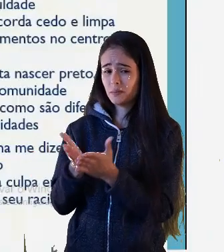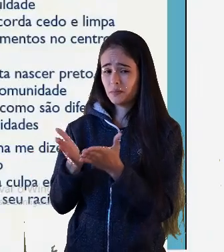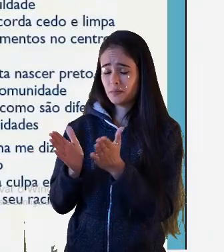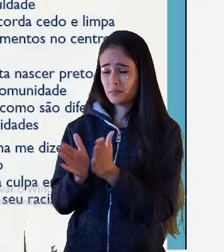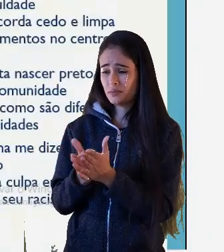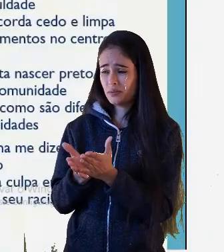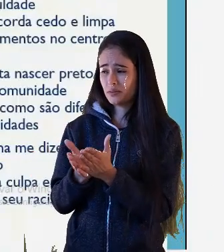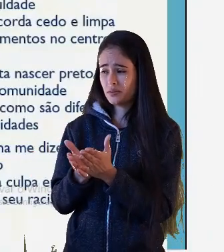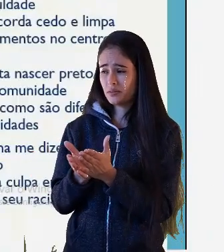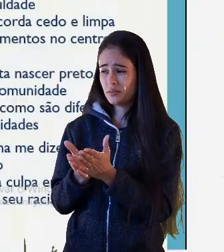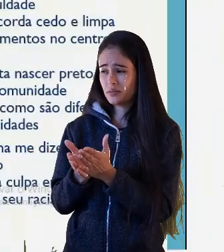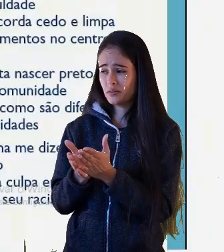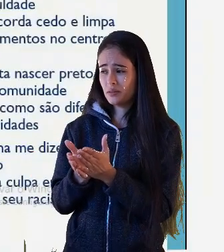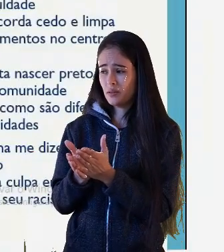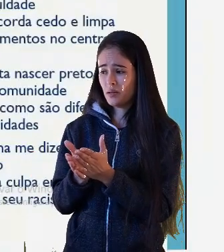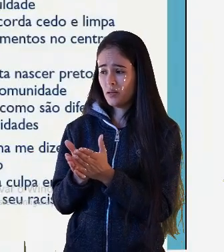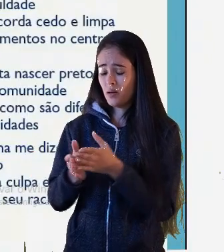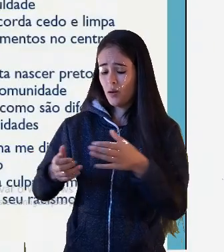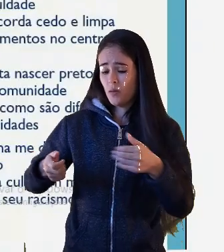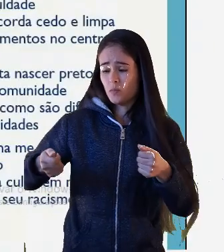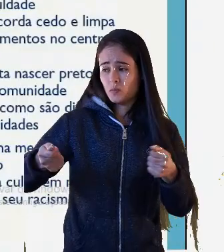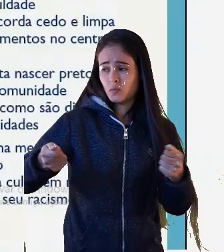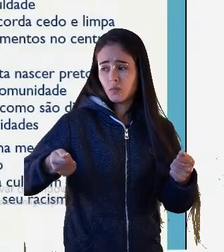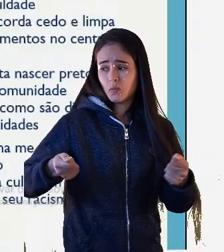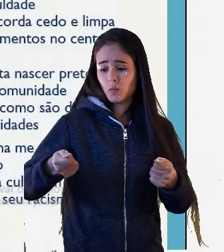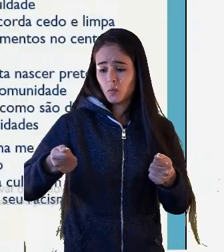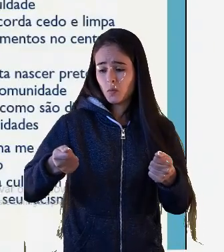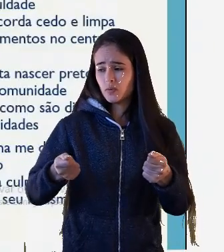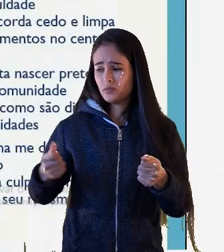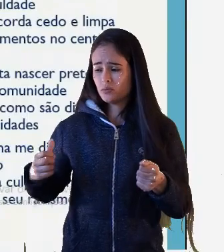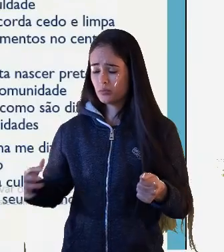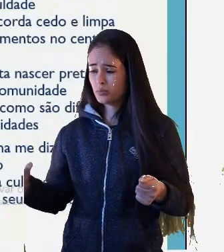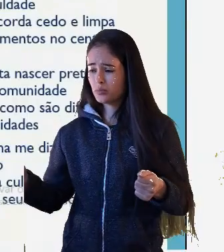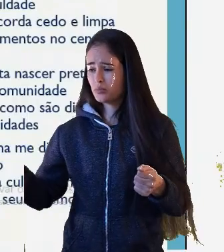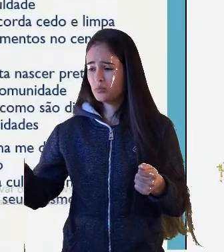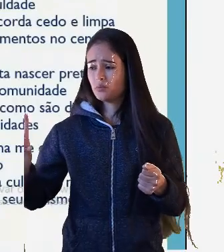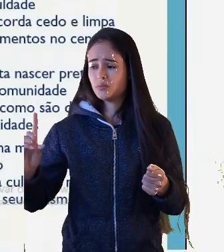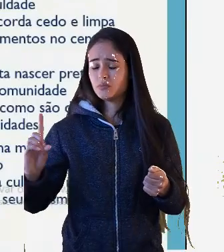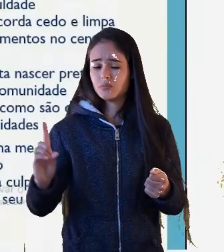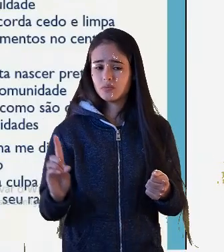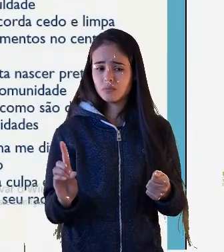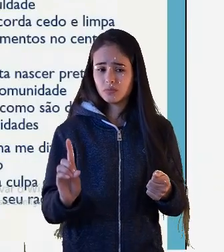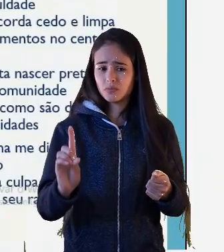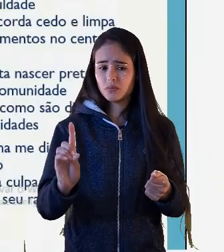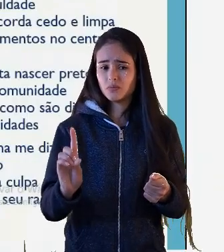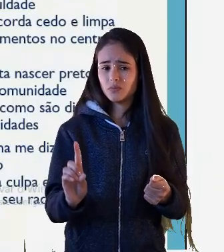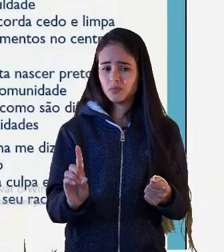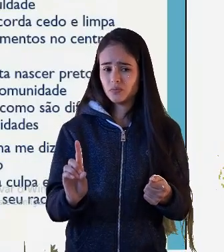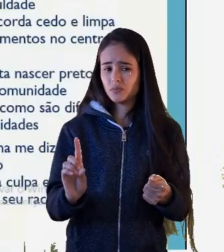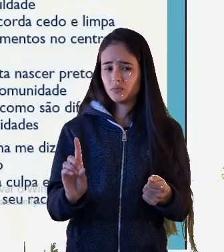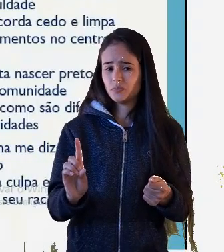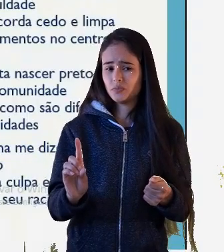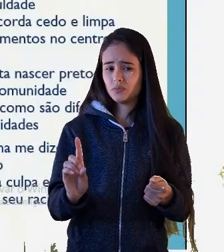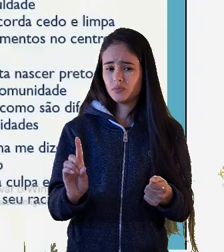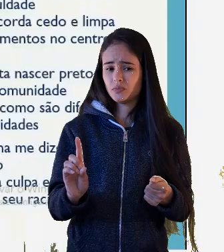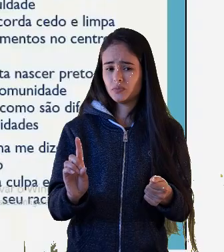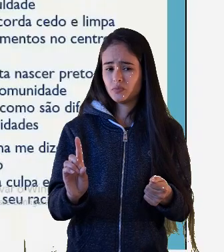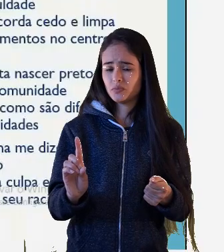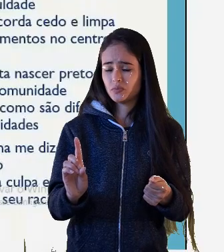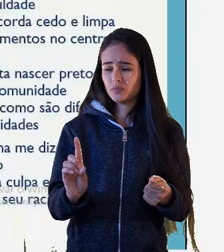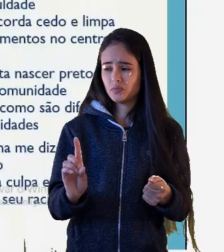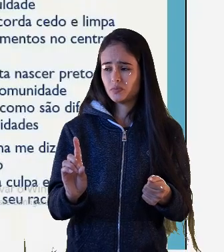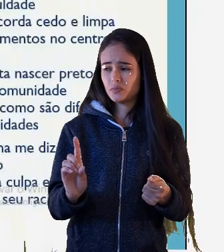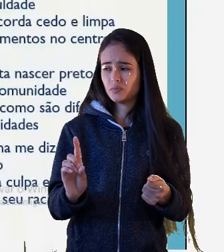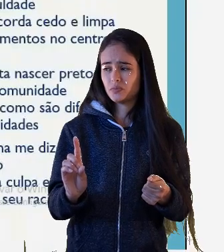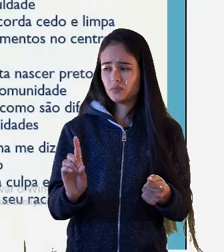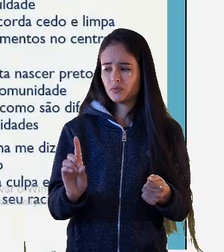uma bola. O tempo foi passando, ela foi crescendo. Agora, lá na rua, ela é a preta do sovaco fedorento, que alisa o cabelo para se